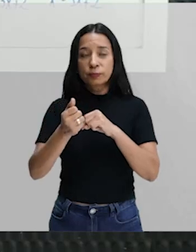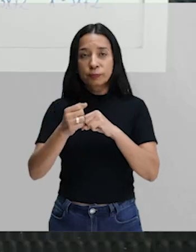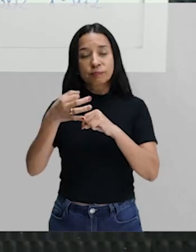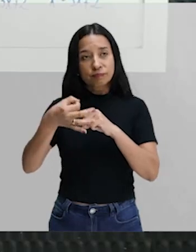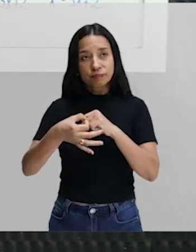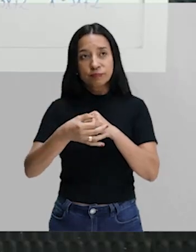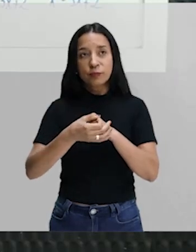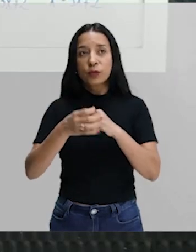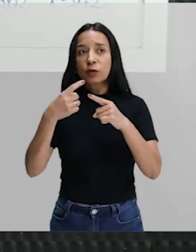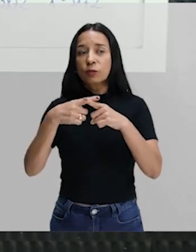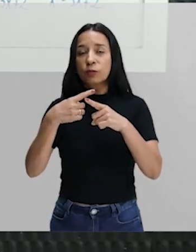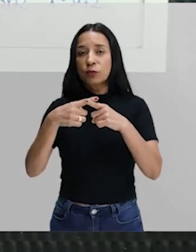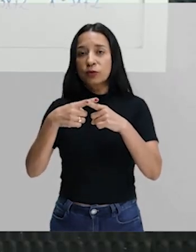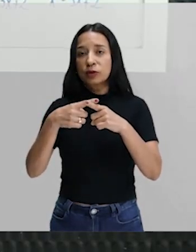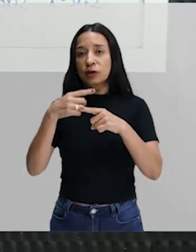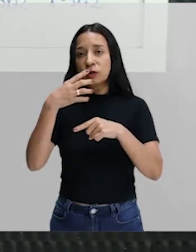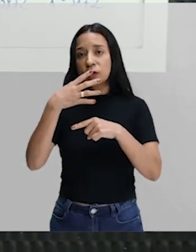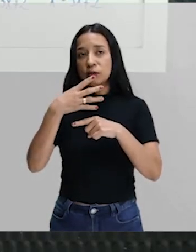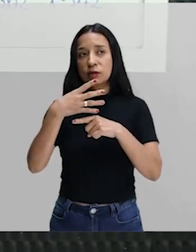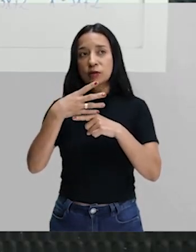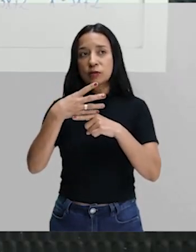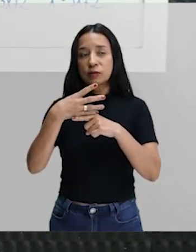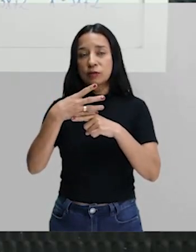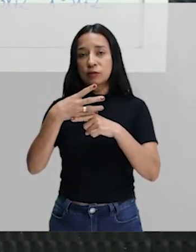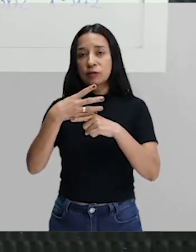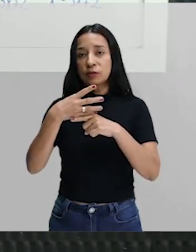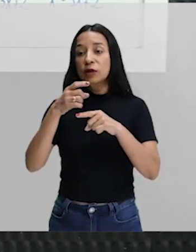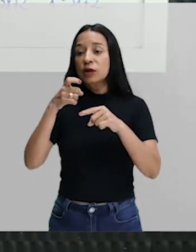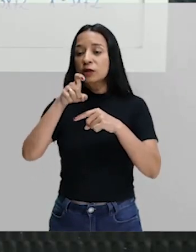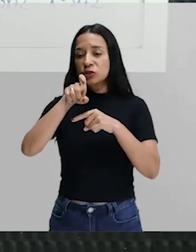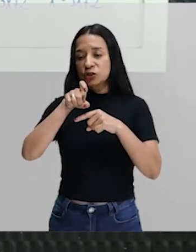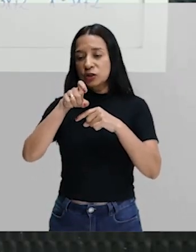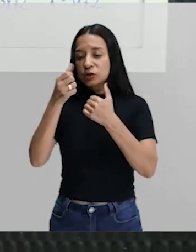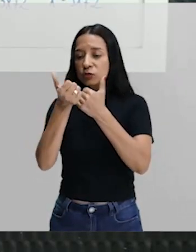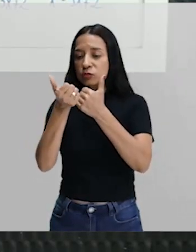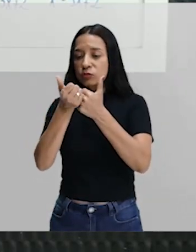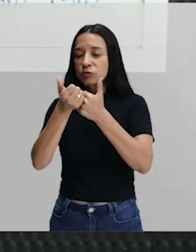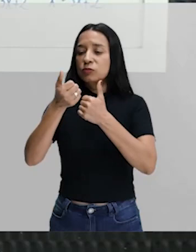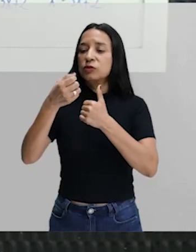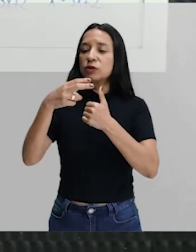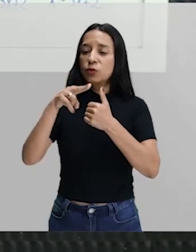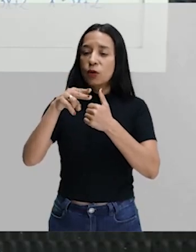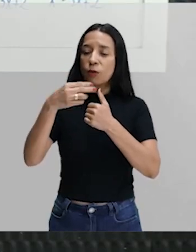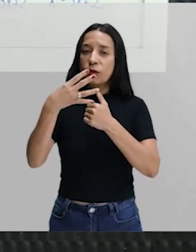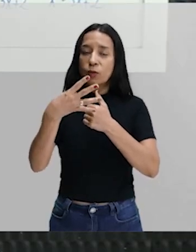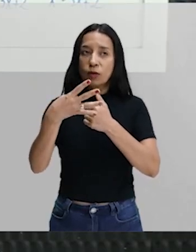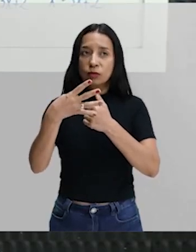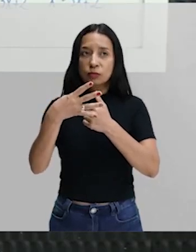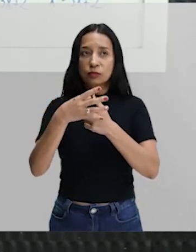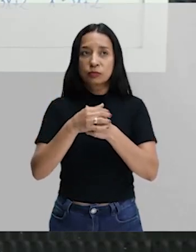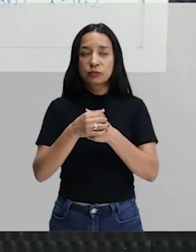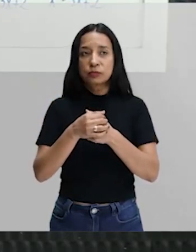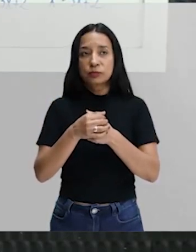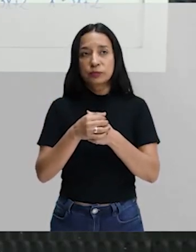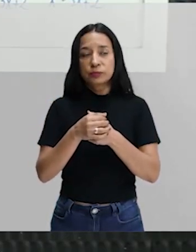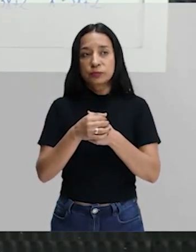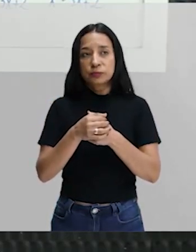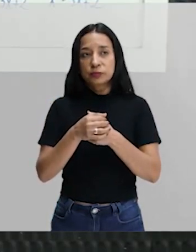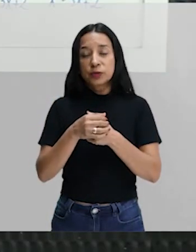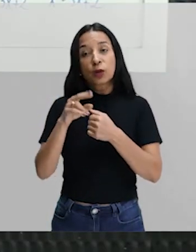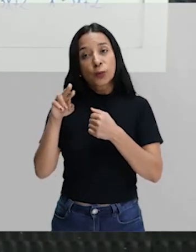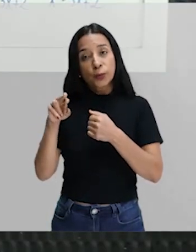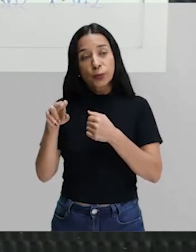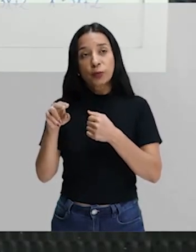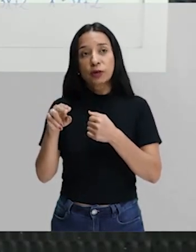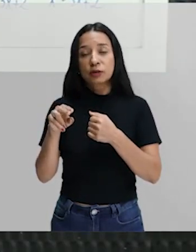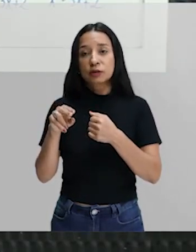Certo? Porque aqui, ó, o x aqui é 4. Ó, do lado, o coeficiente do x é 4. E o coeficiente do x é A mais B. Como são